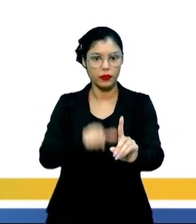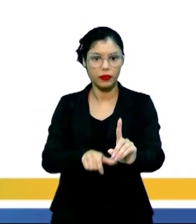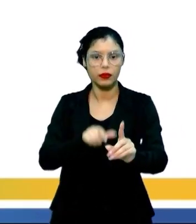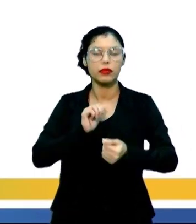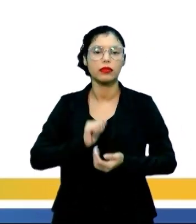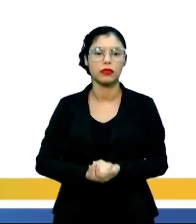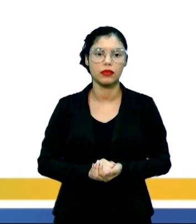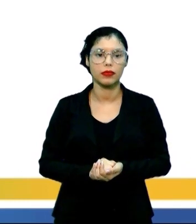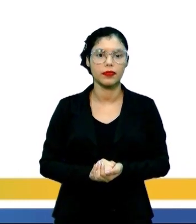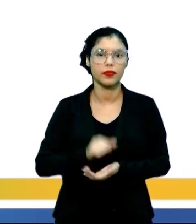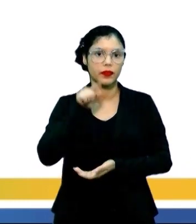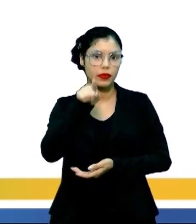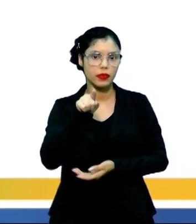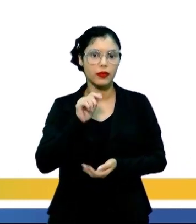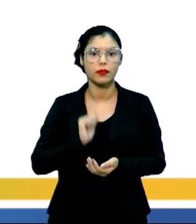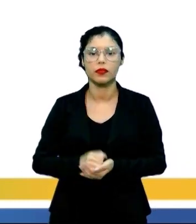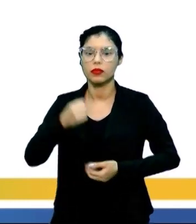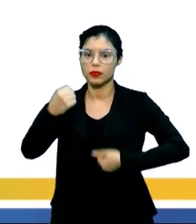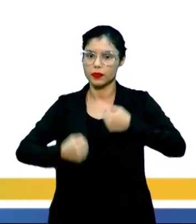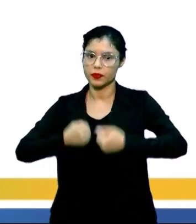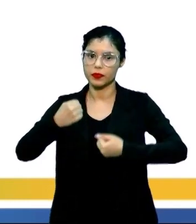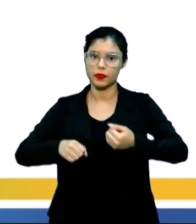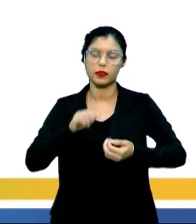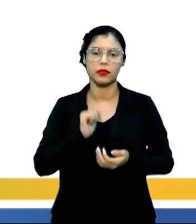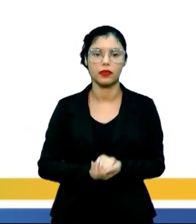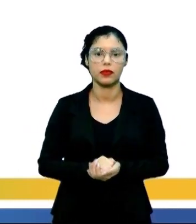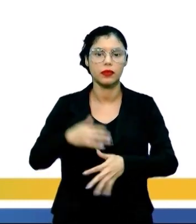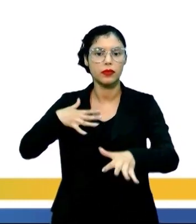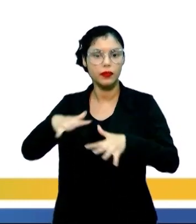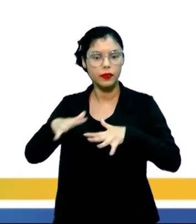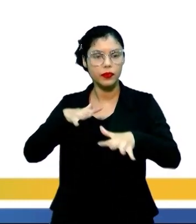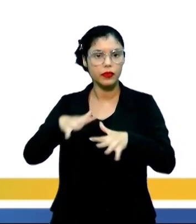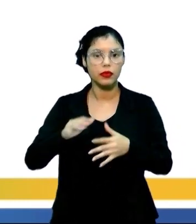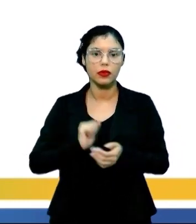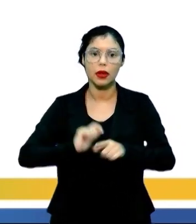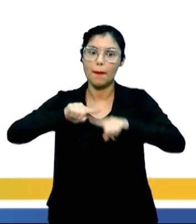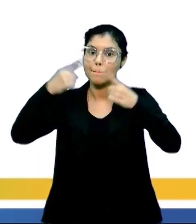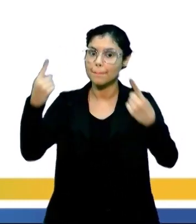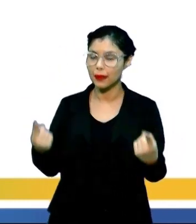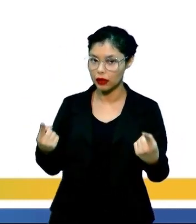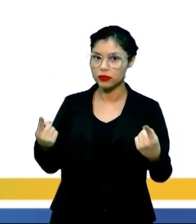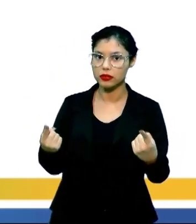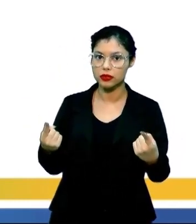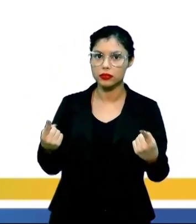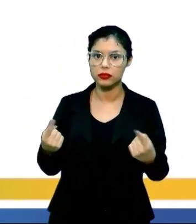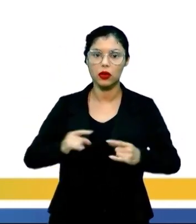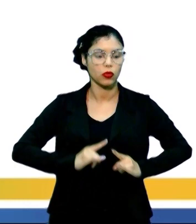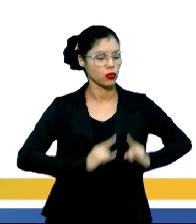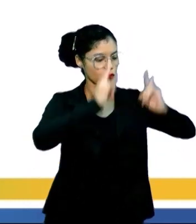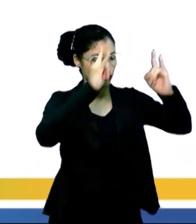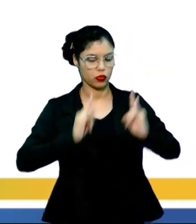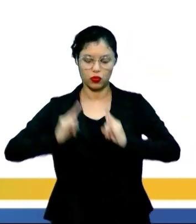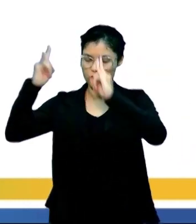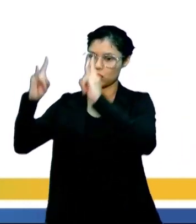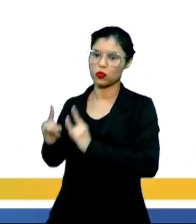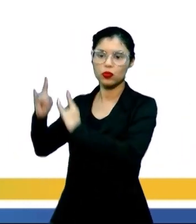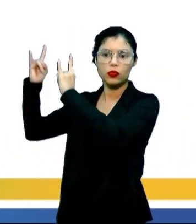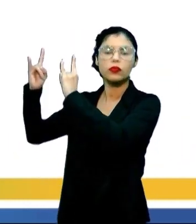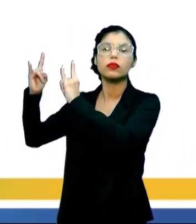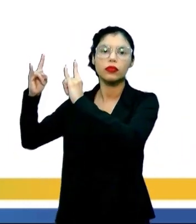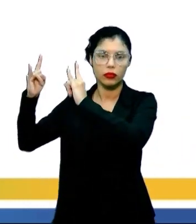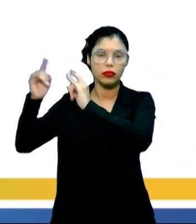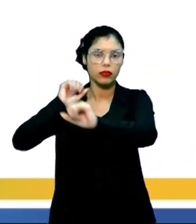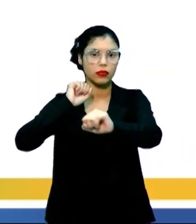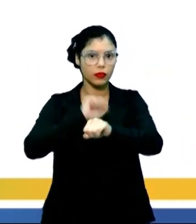nisso você estando no carro, esse carro está em movimento, porém, com relação aos prédios ao seu redor, eles